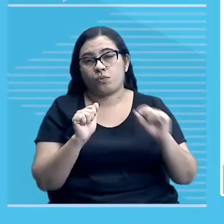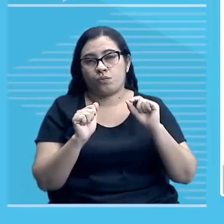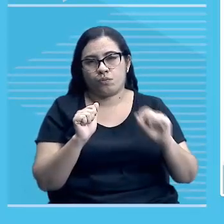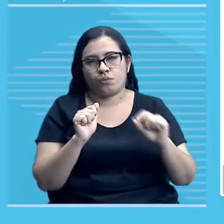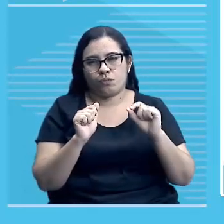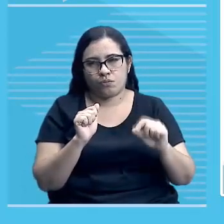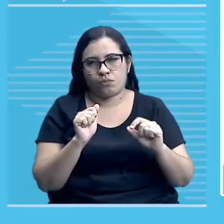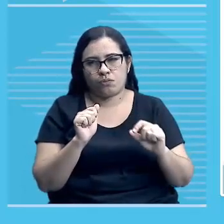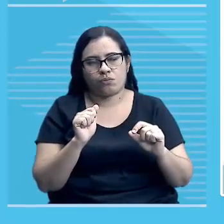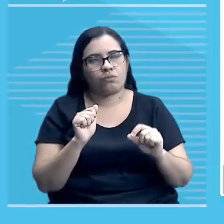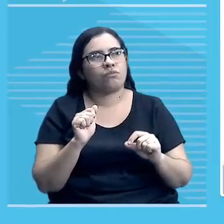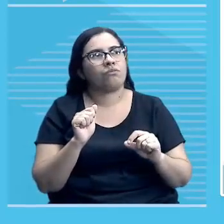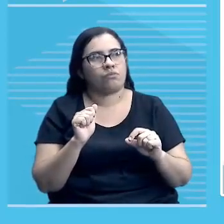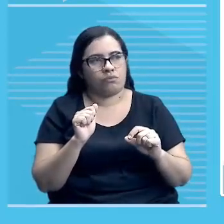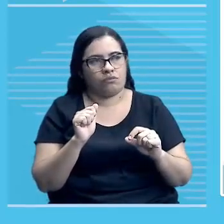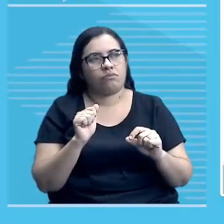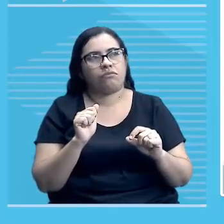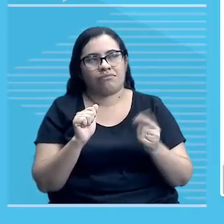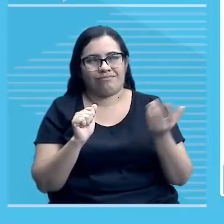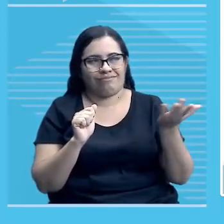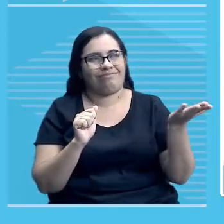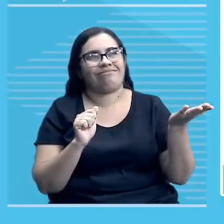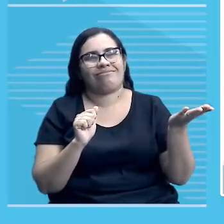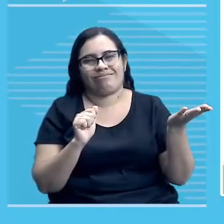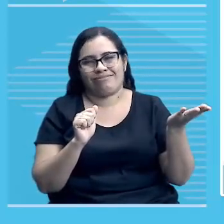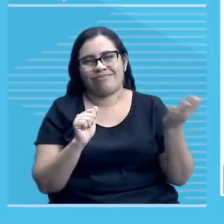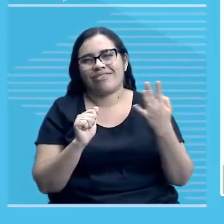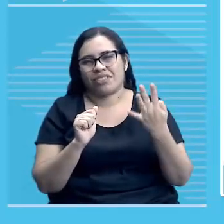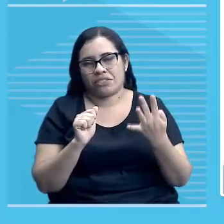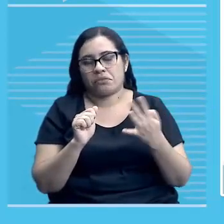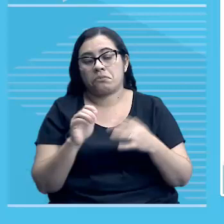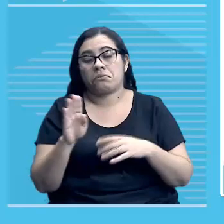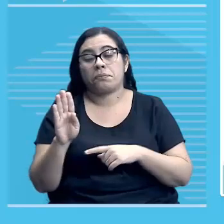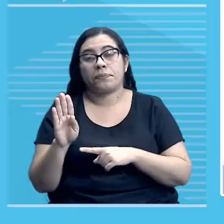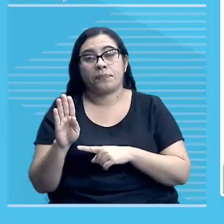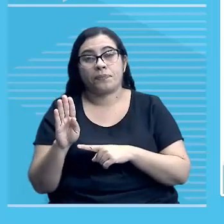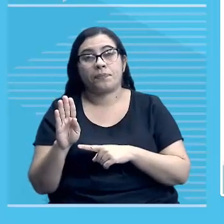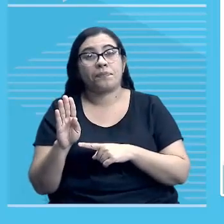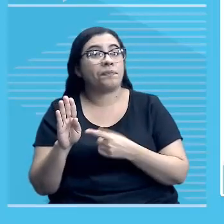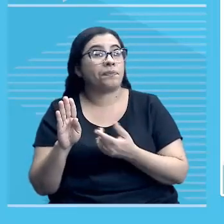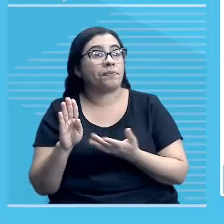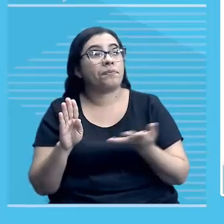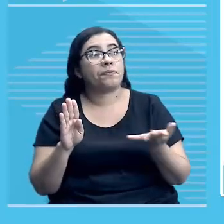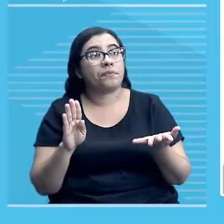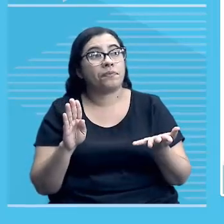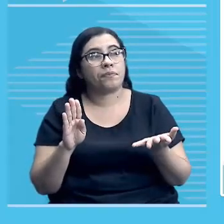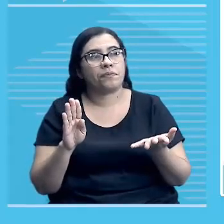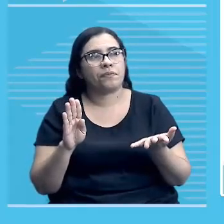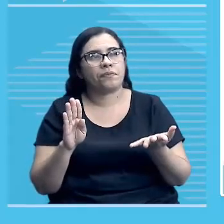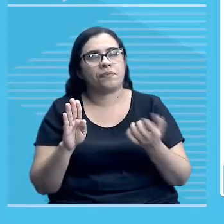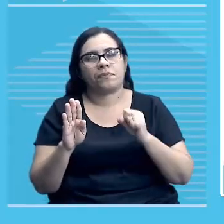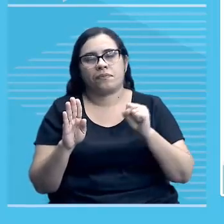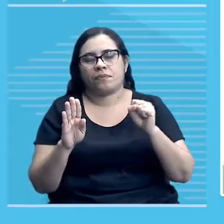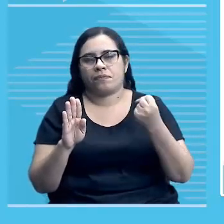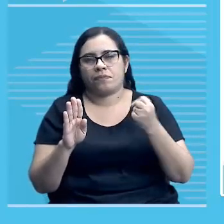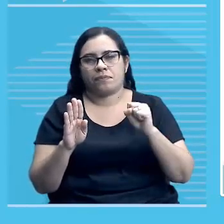ele é igual a 4. O B é igual a